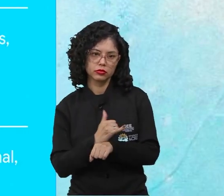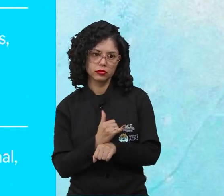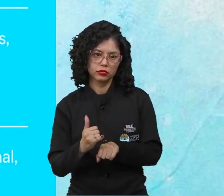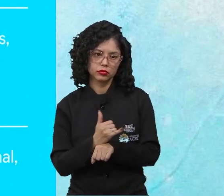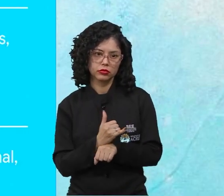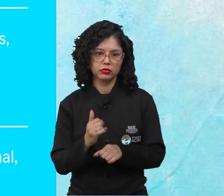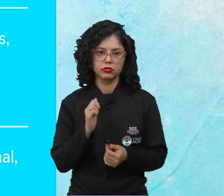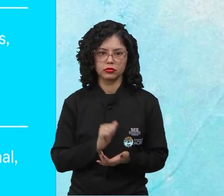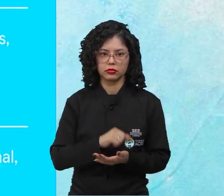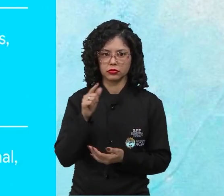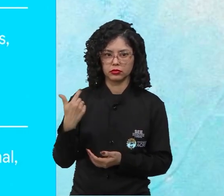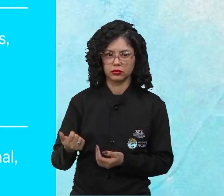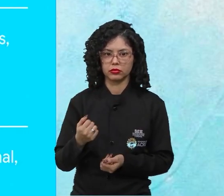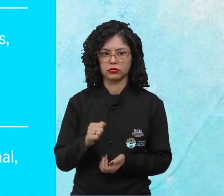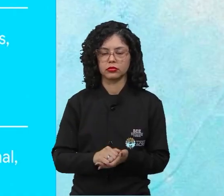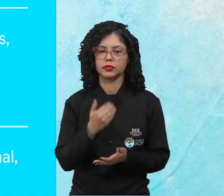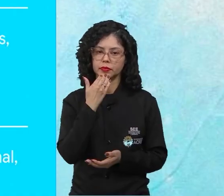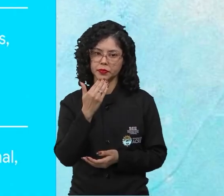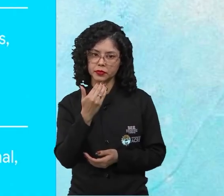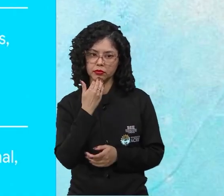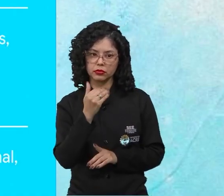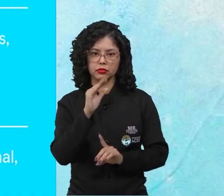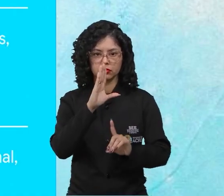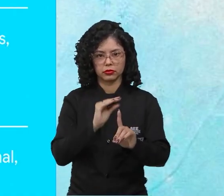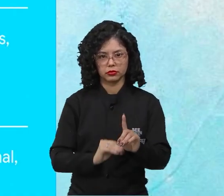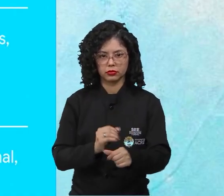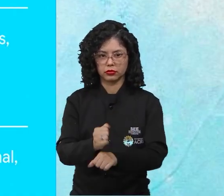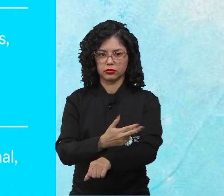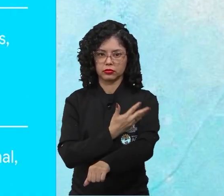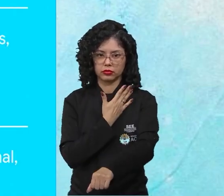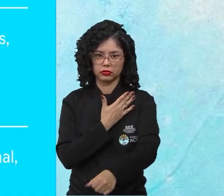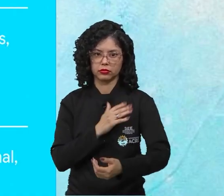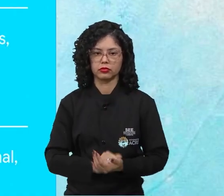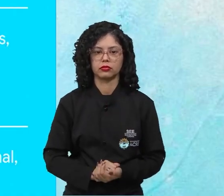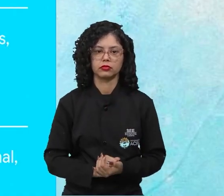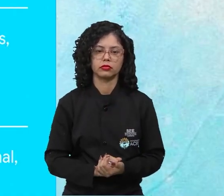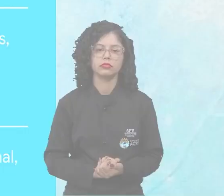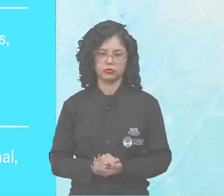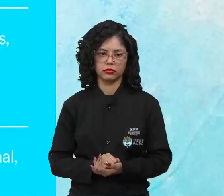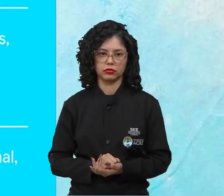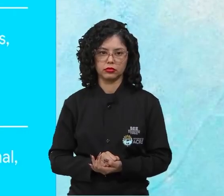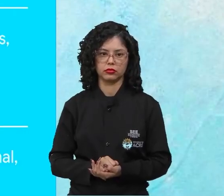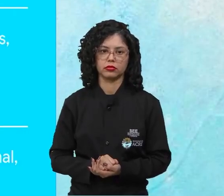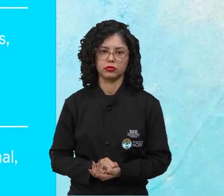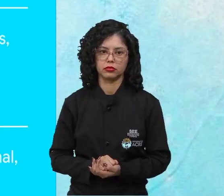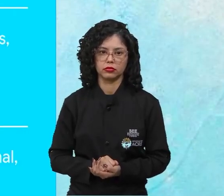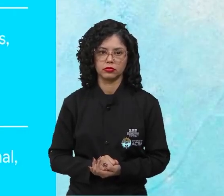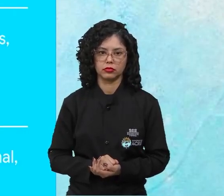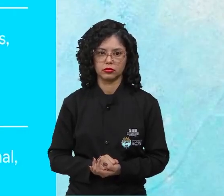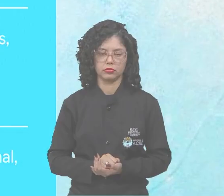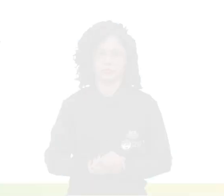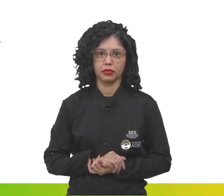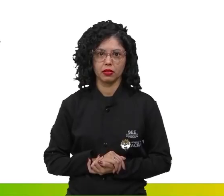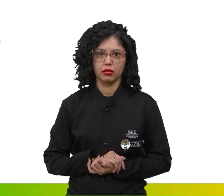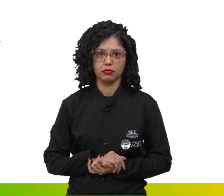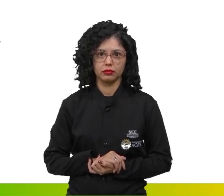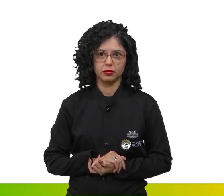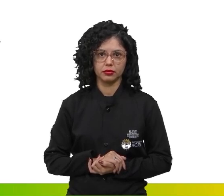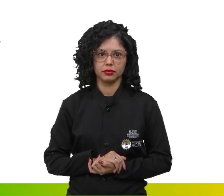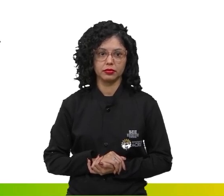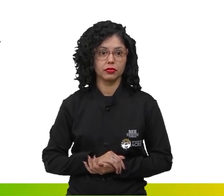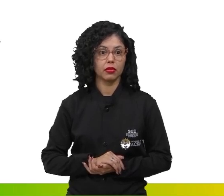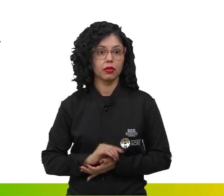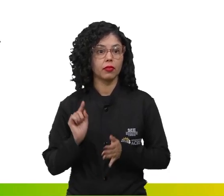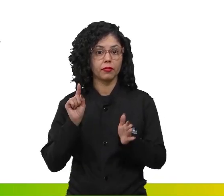de engajamento, na política eu tenho apelo emocional e a utilização da retórica.